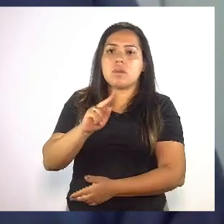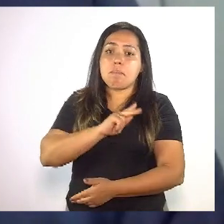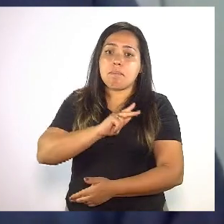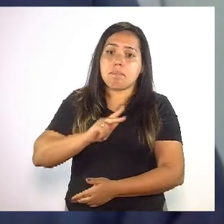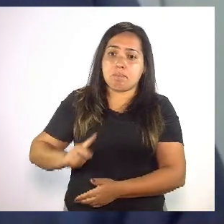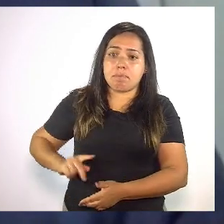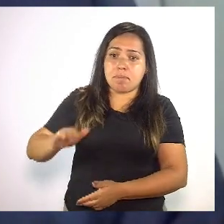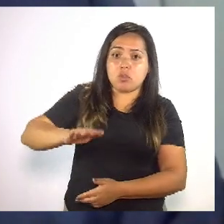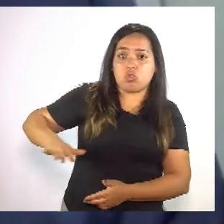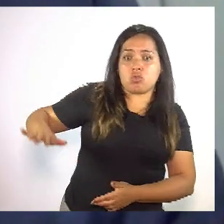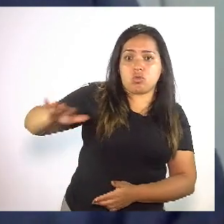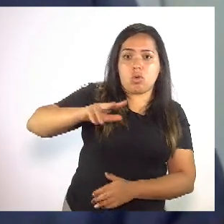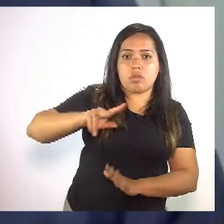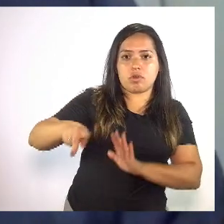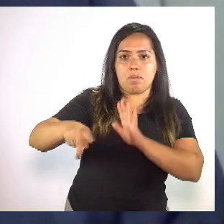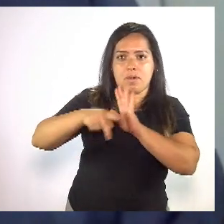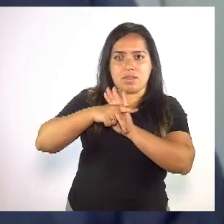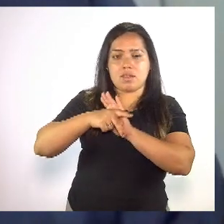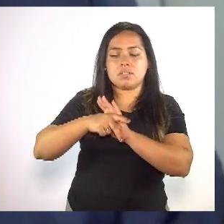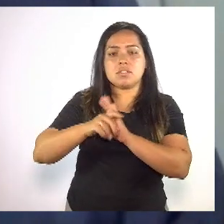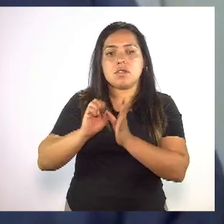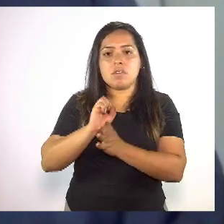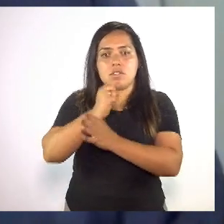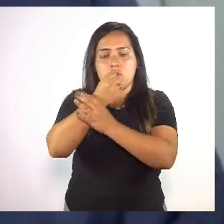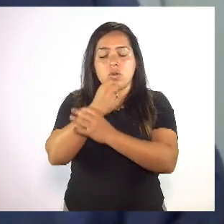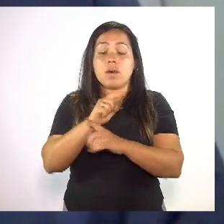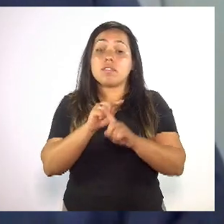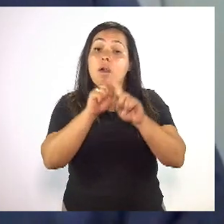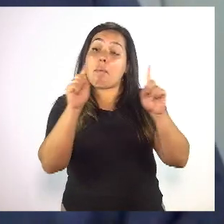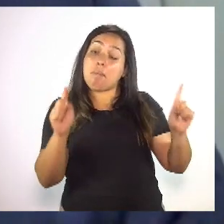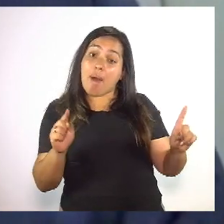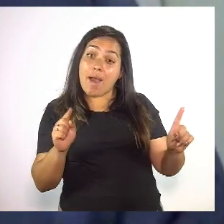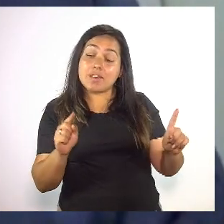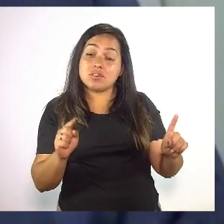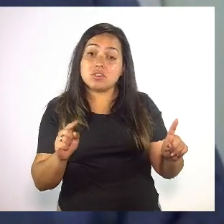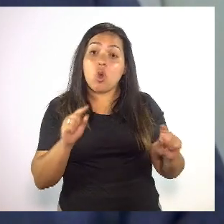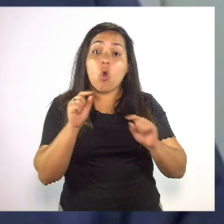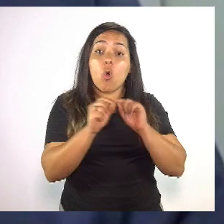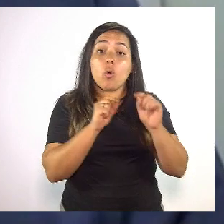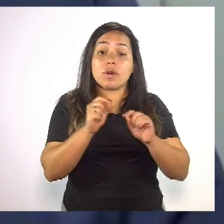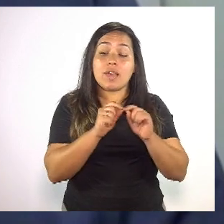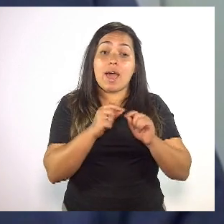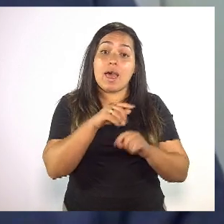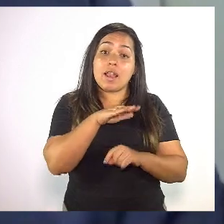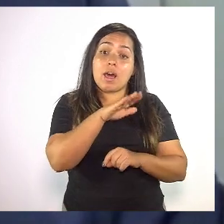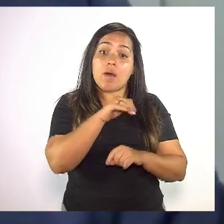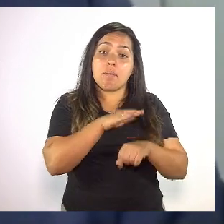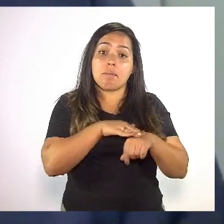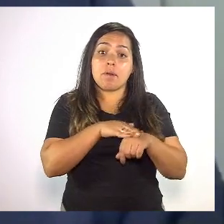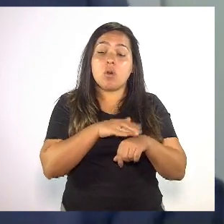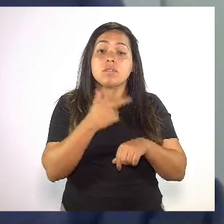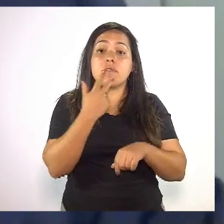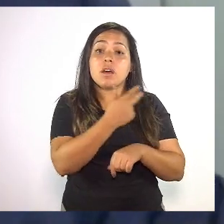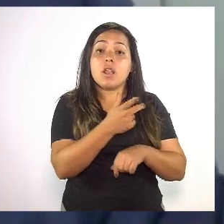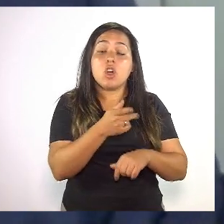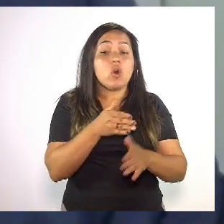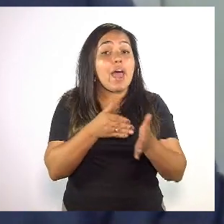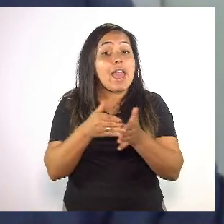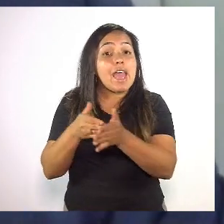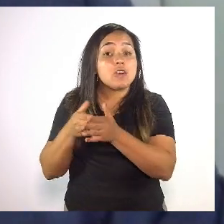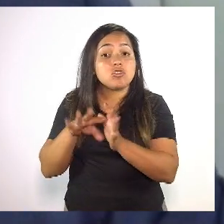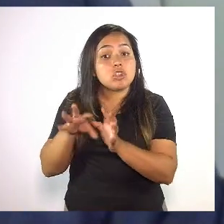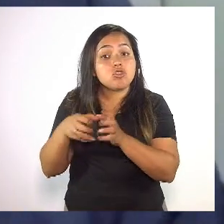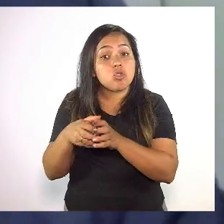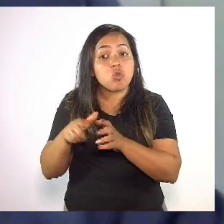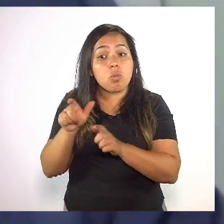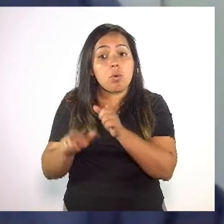No entanto, essa restrição trazida pela Lei Federal 7990, que ela restringe o pagamento de pessoal com